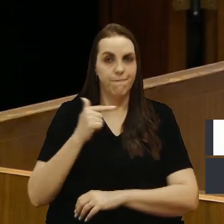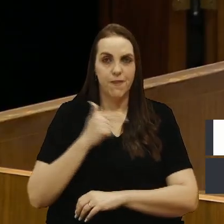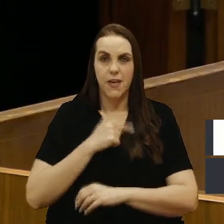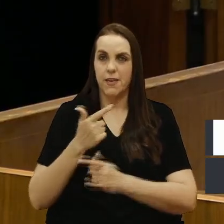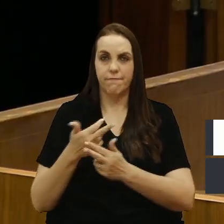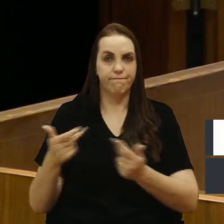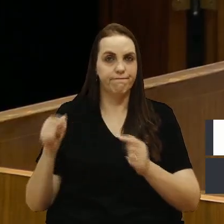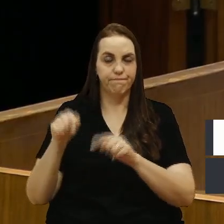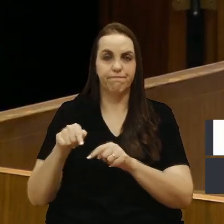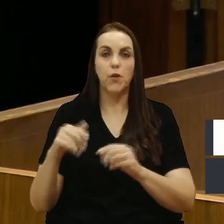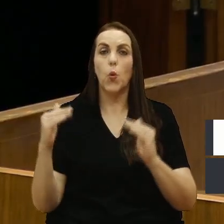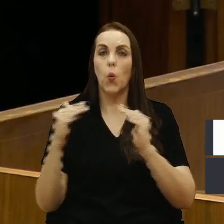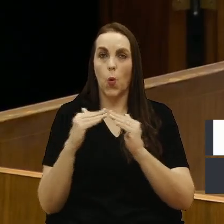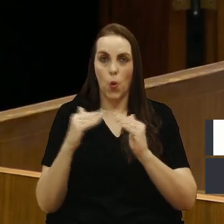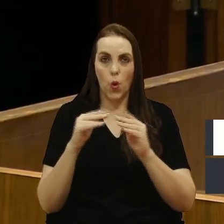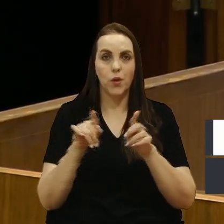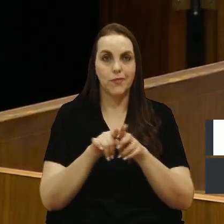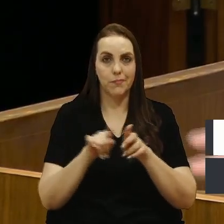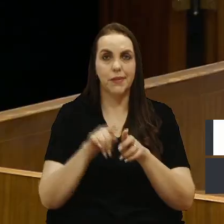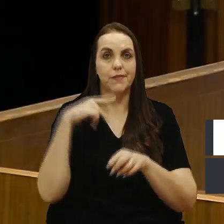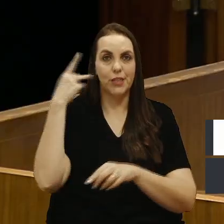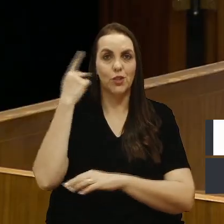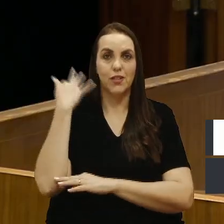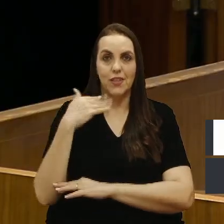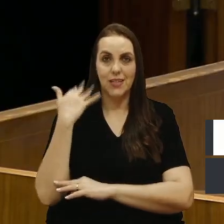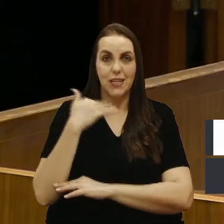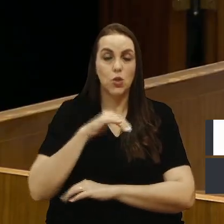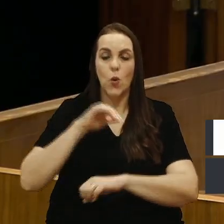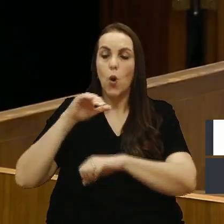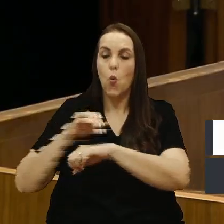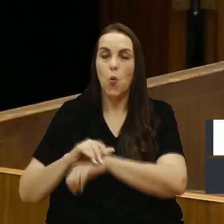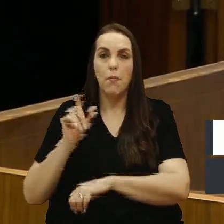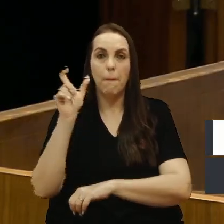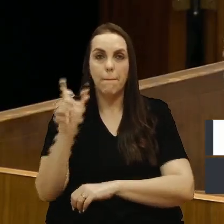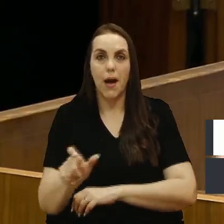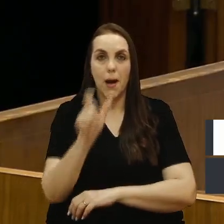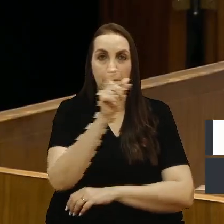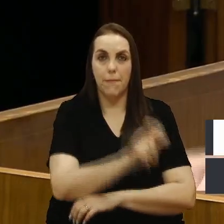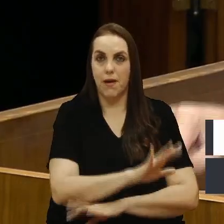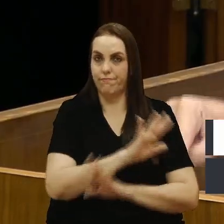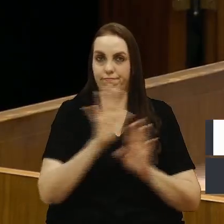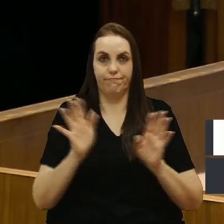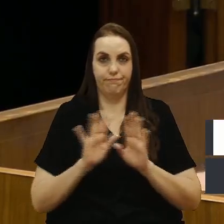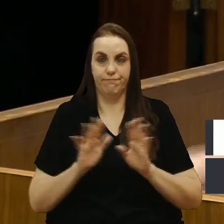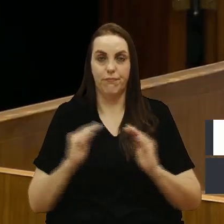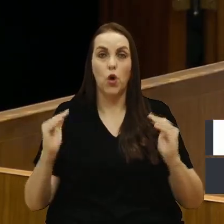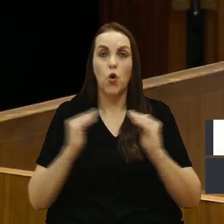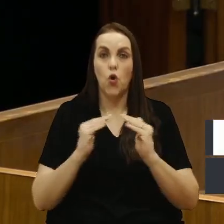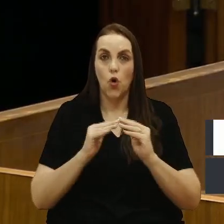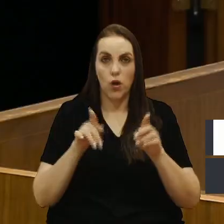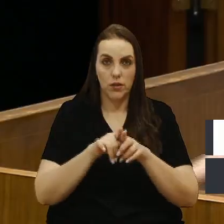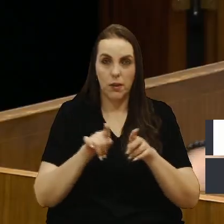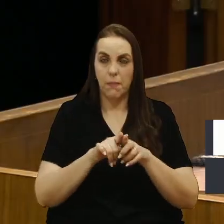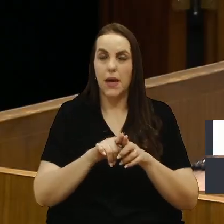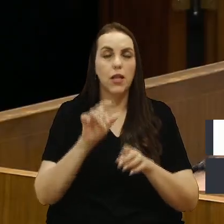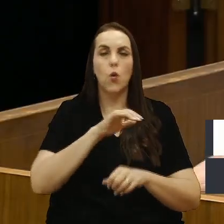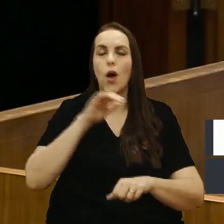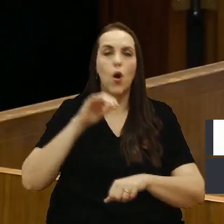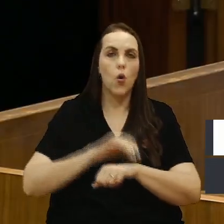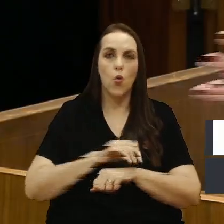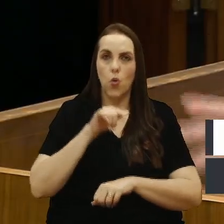parte da vereadora Andressa também, que falou que não é questão de culpar um ou outro. Eu concordo também, vereador Pedro, que não é culpa do Silvio, na minha opinião.